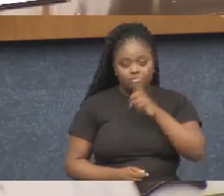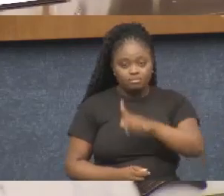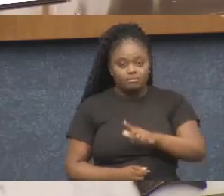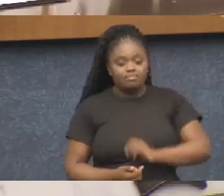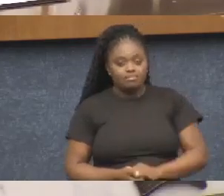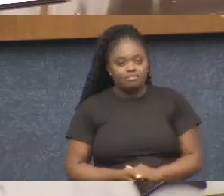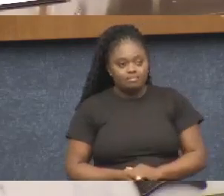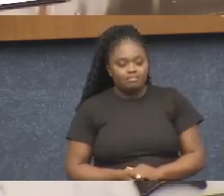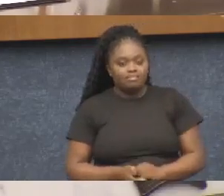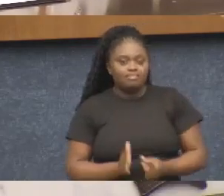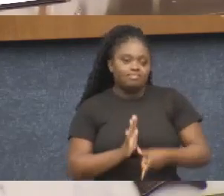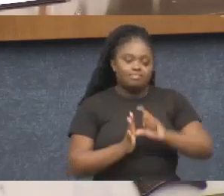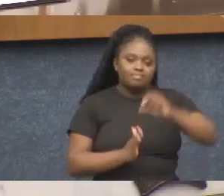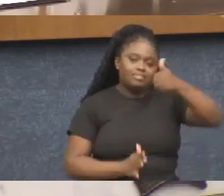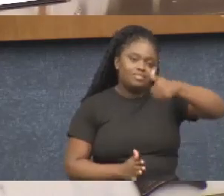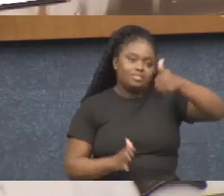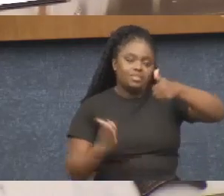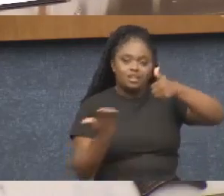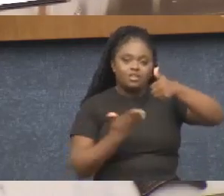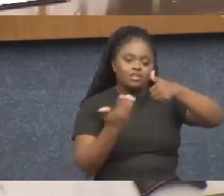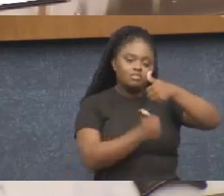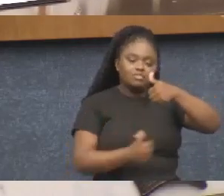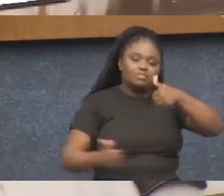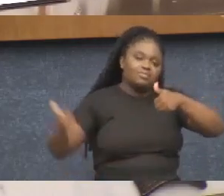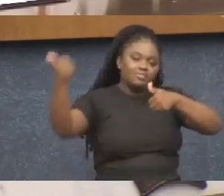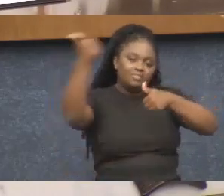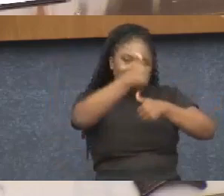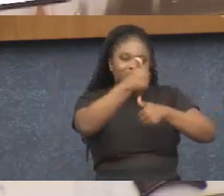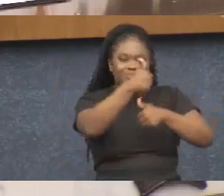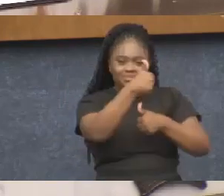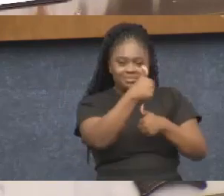O João Bosco estava em primeiro lugar. Agora você passou para o primeiro lugar, então.